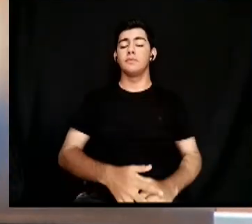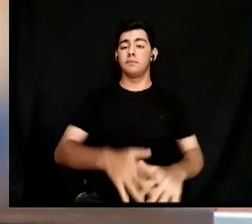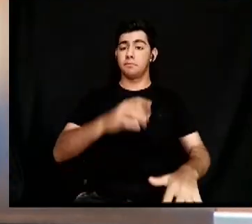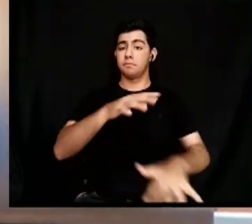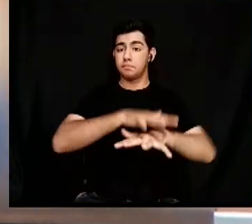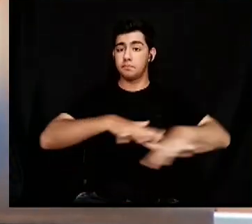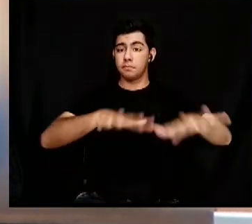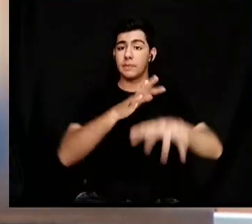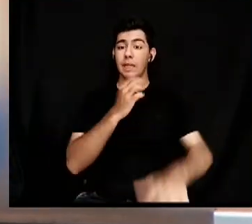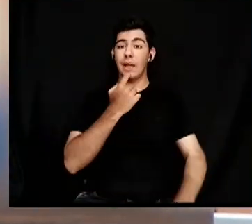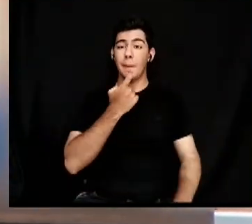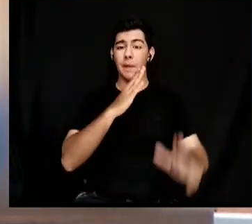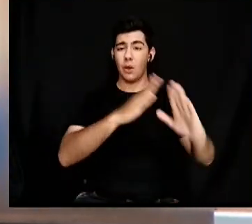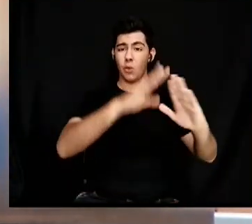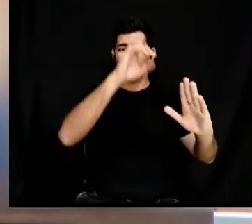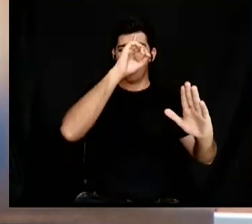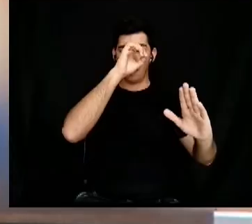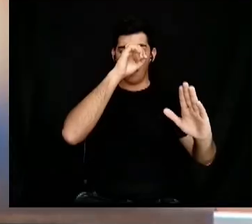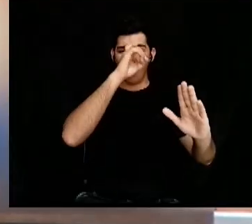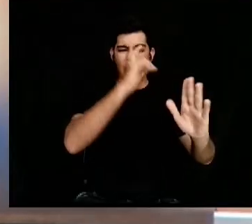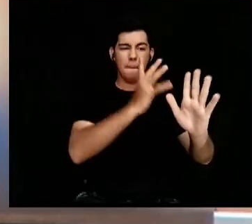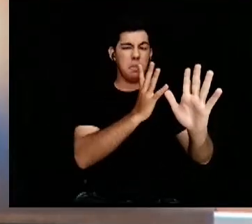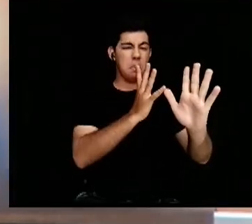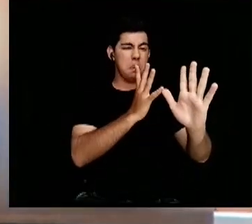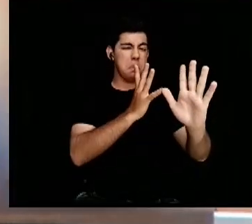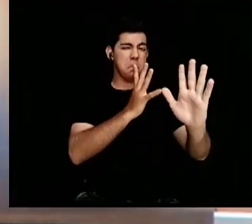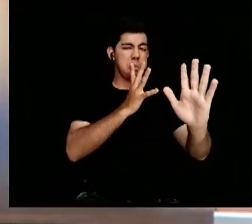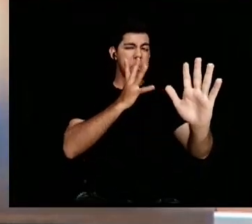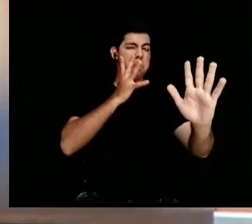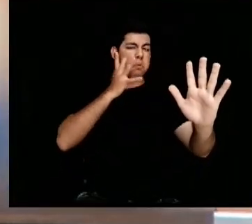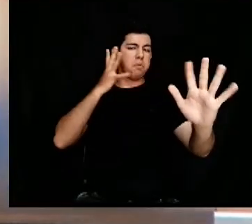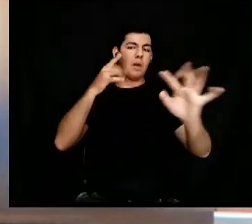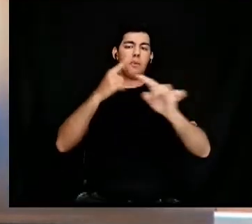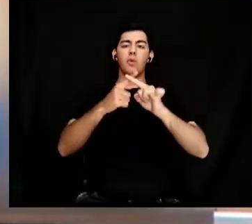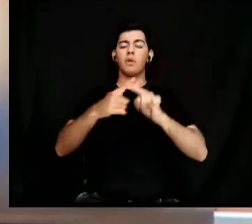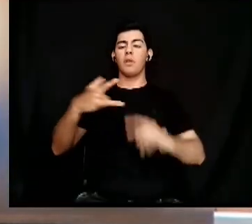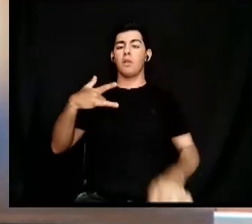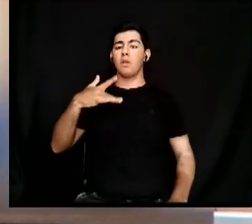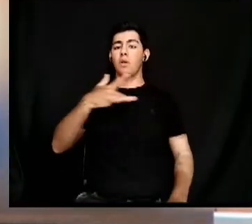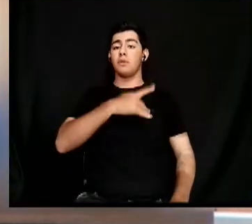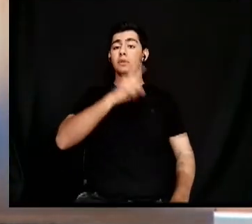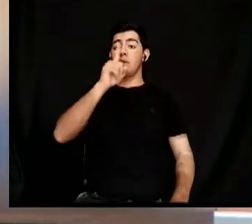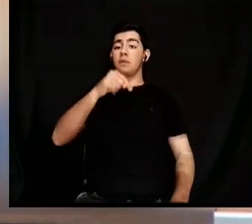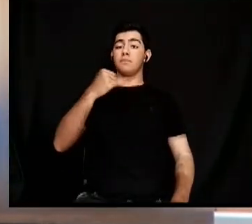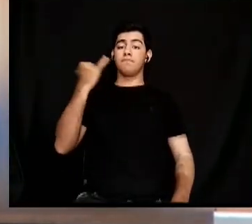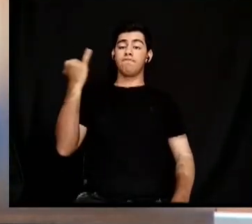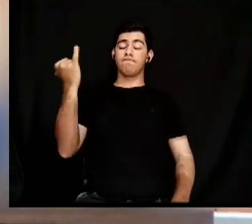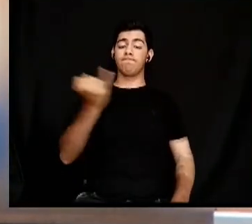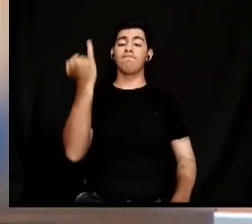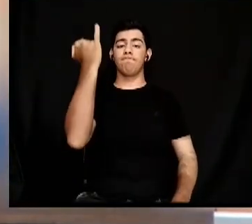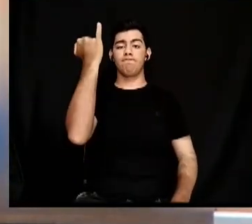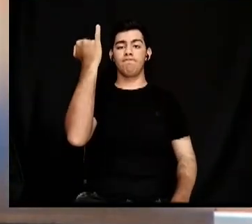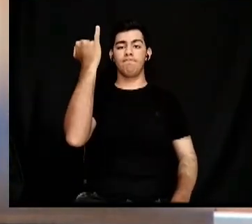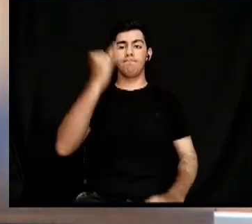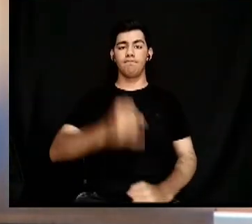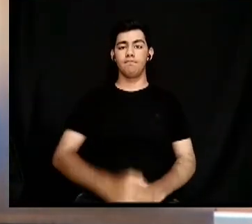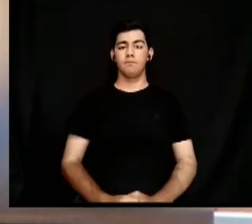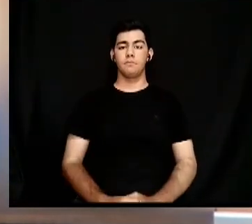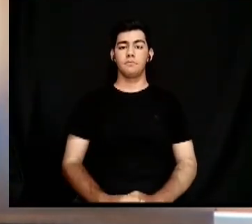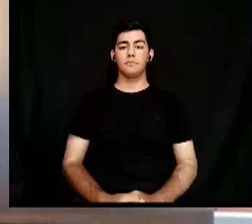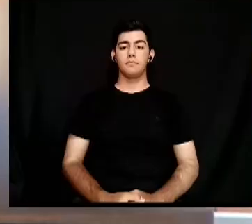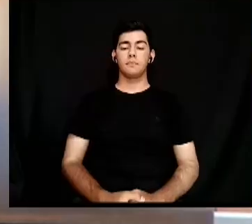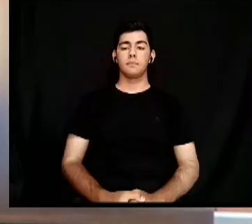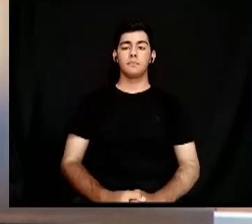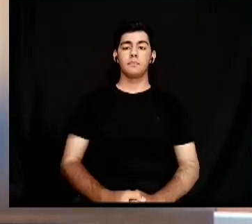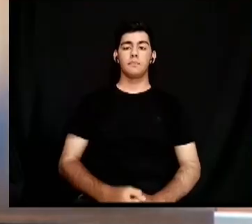região metropolitana, porque a saúde ela é muito regionalizada, especialmente nesse contexto que a gente vive aqui, de muitas pessoas que trabalham